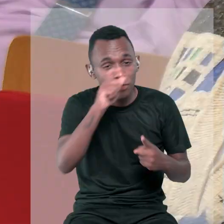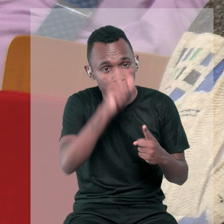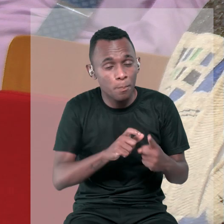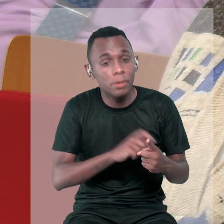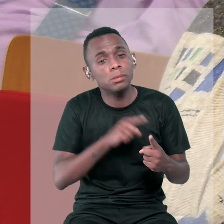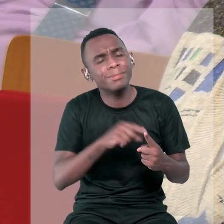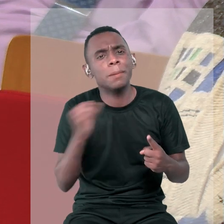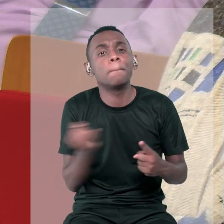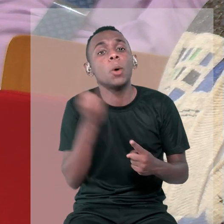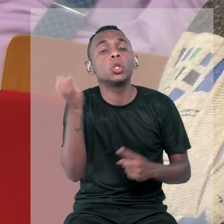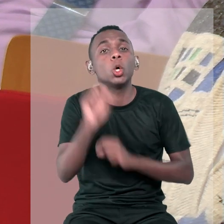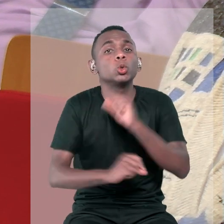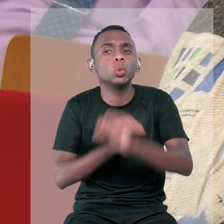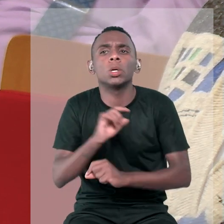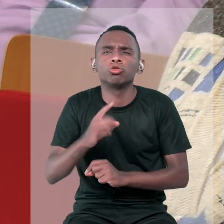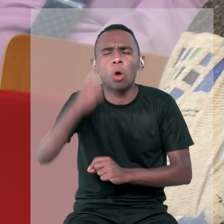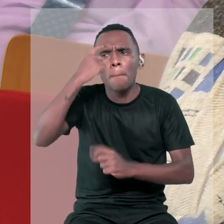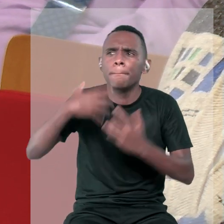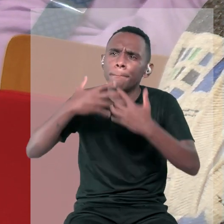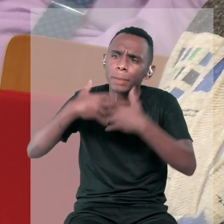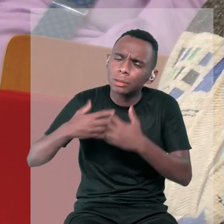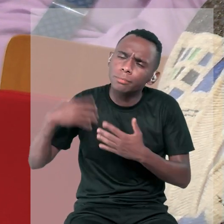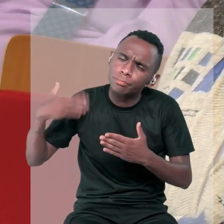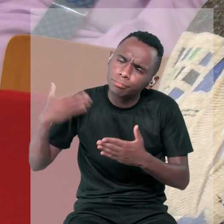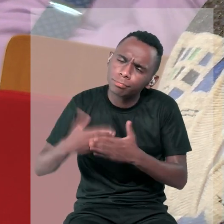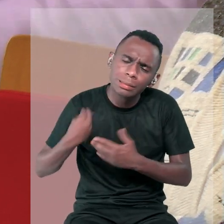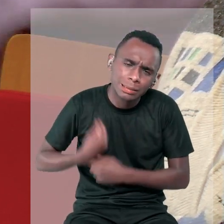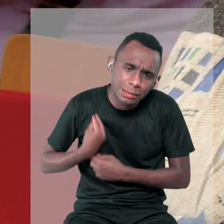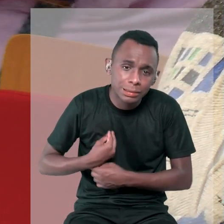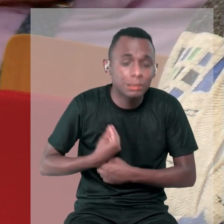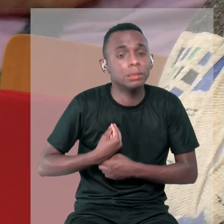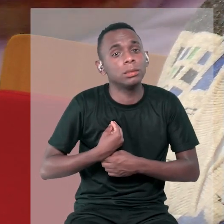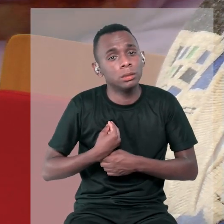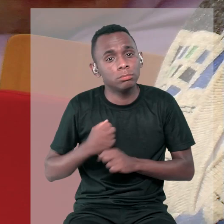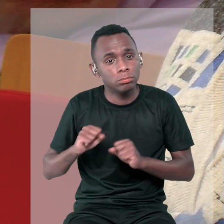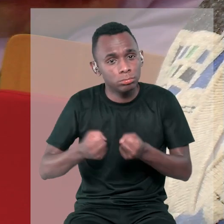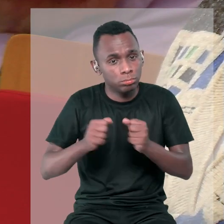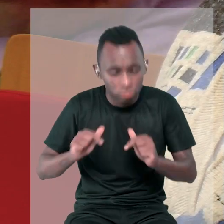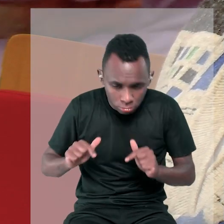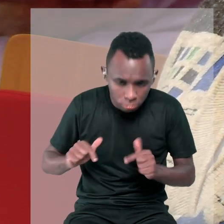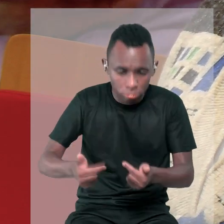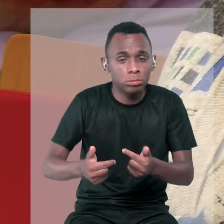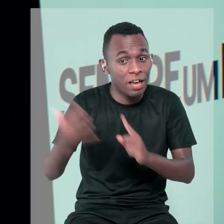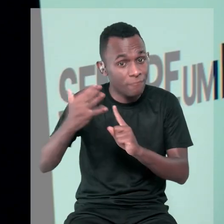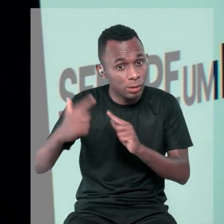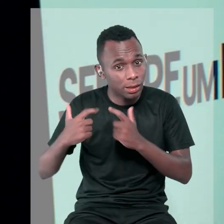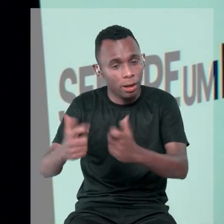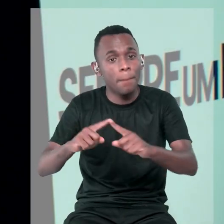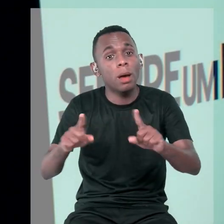o fato de que ele não só foi um pensador que durante a vida toda, né, se dedicou e foi impactado pela guerra, mas ele